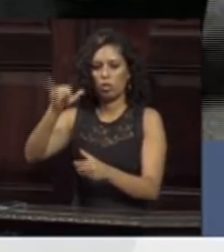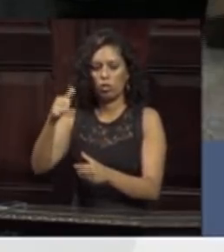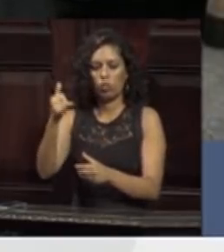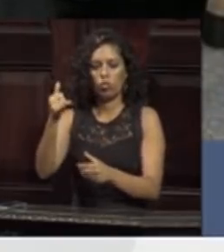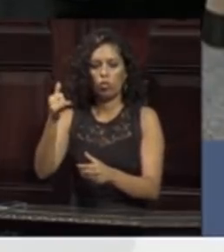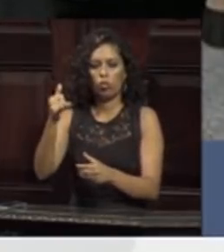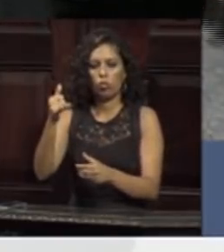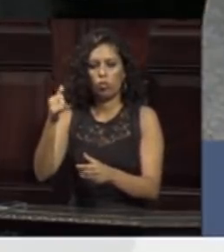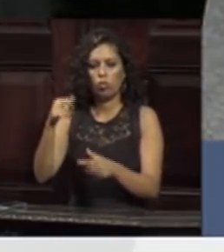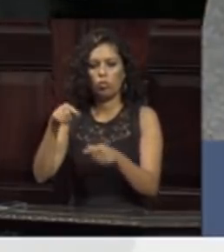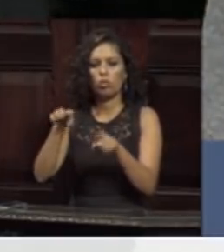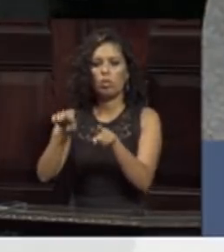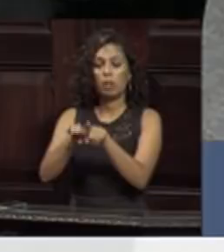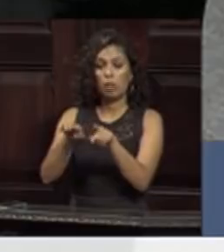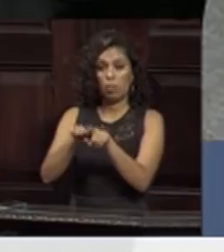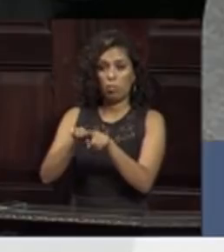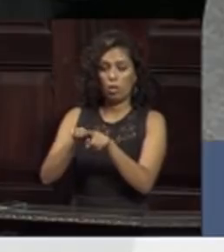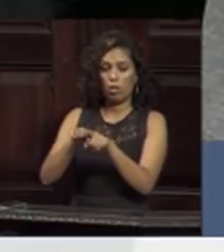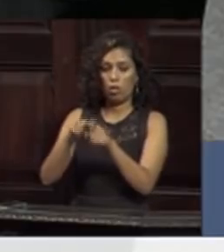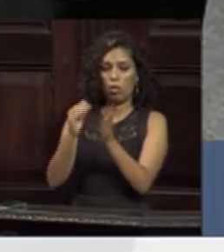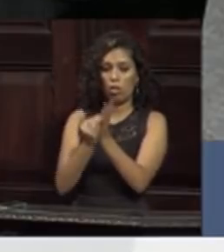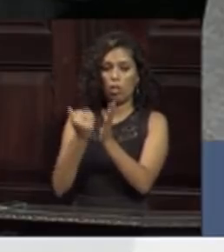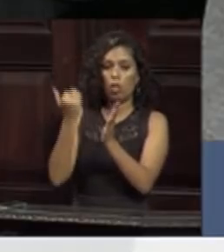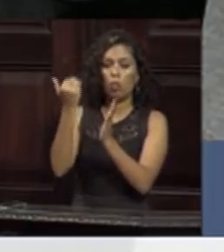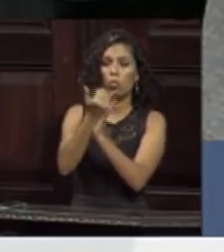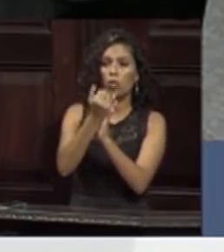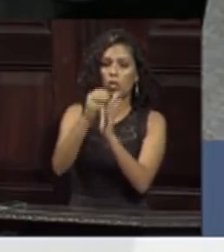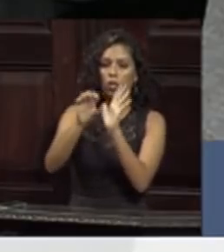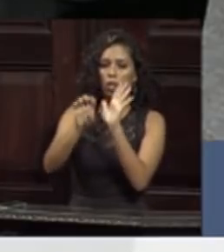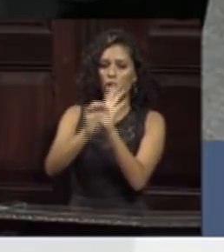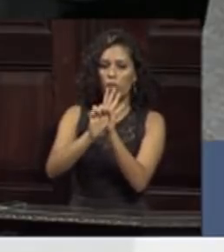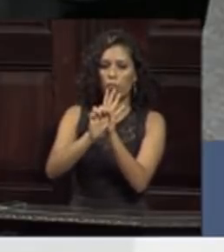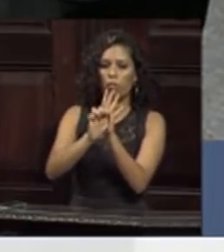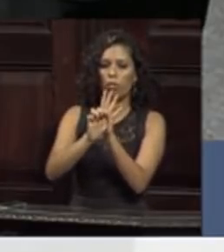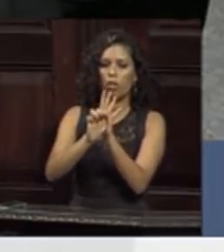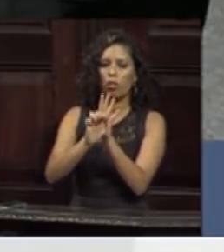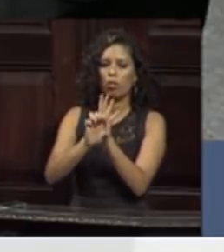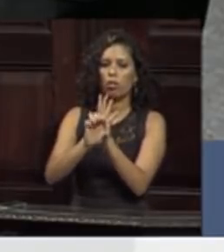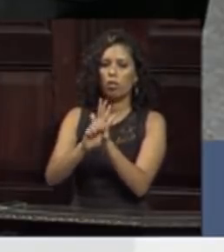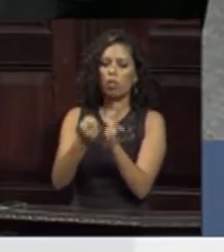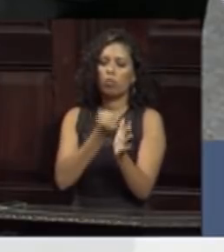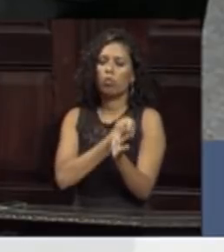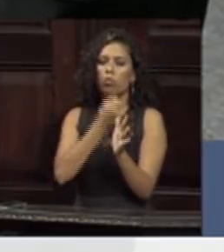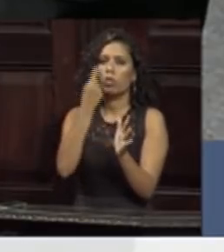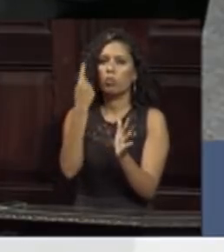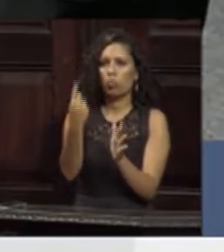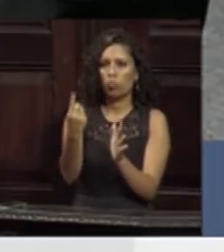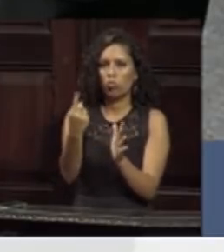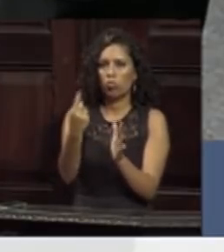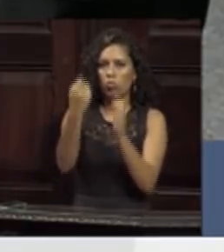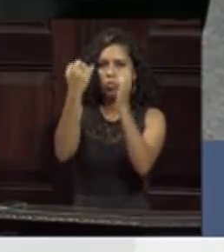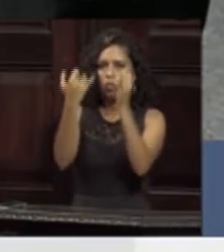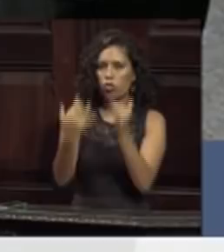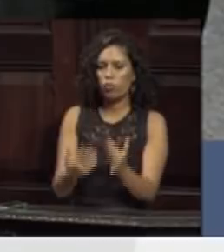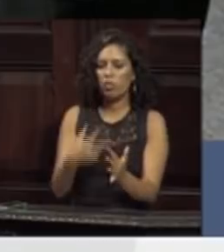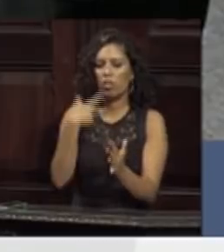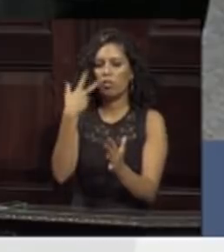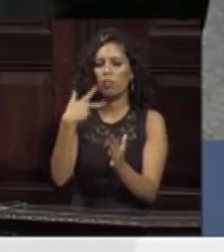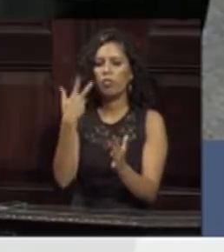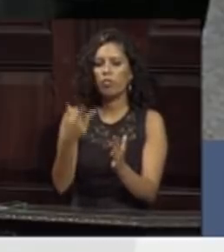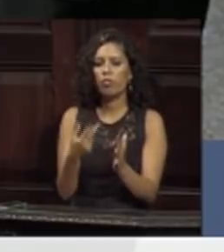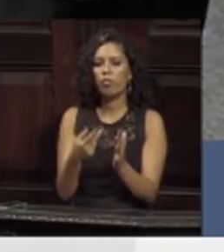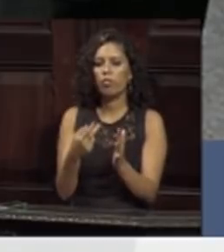e adiciono a emenda aditiva número 1, que diz respeito